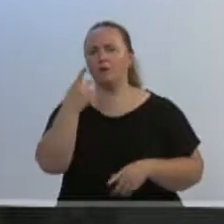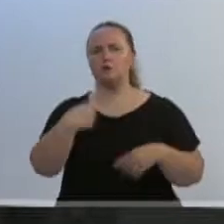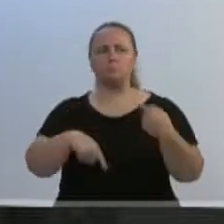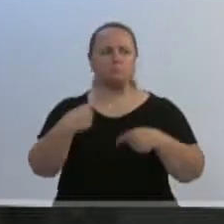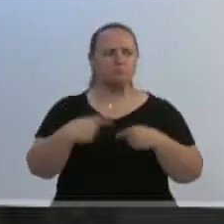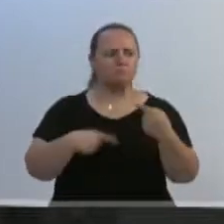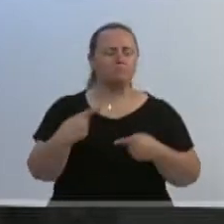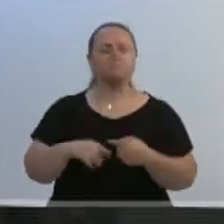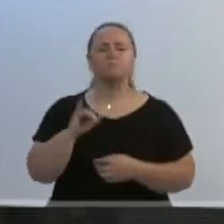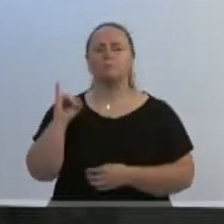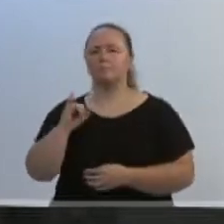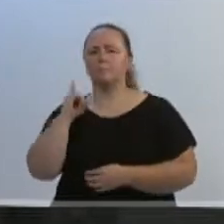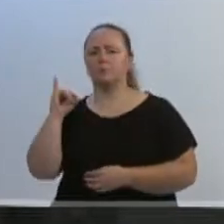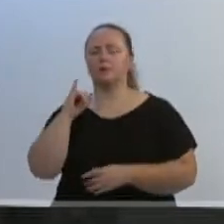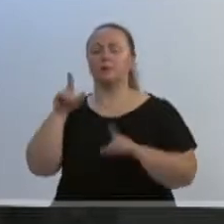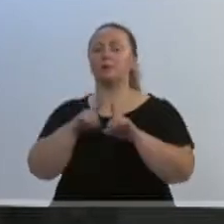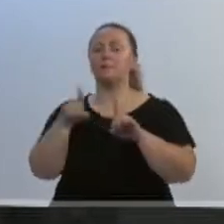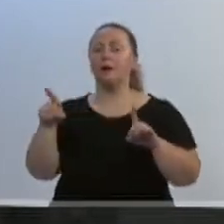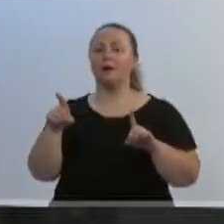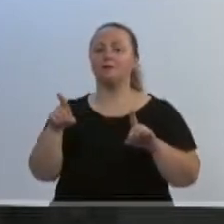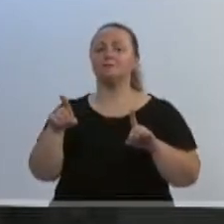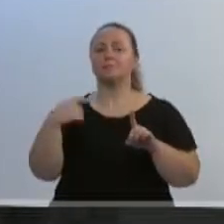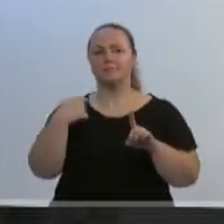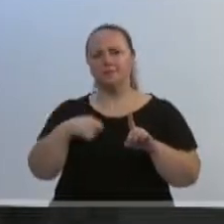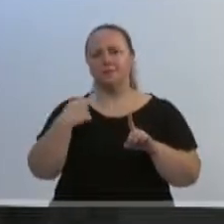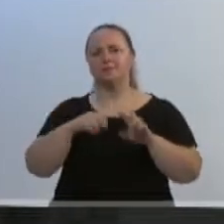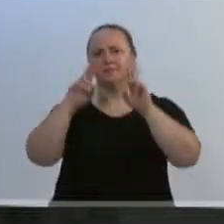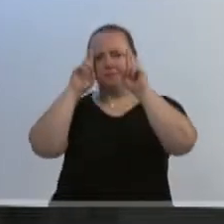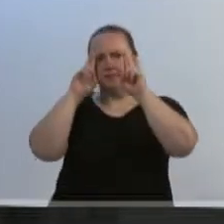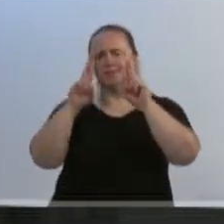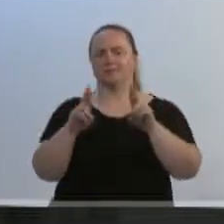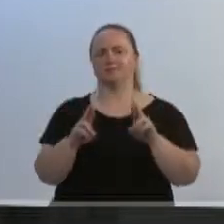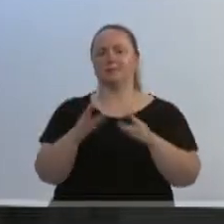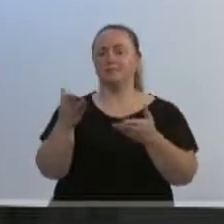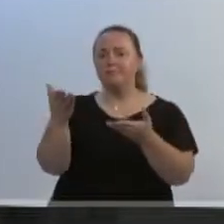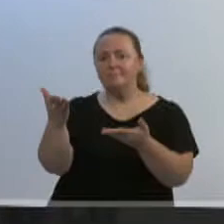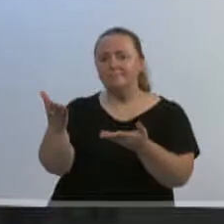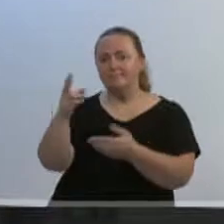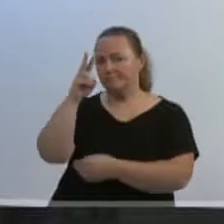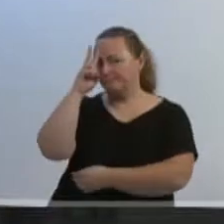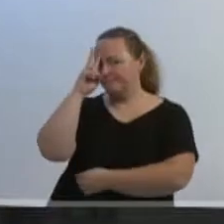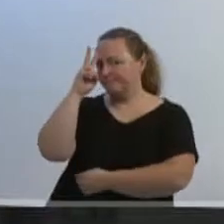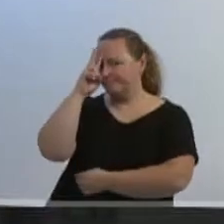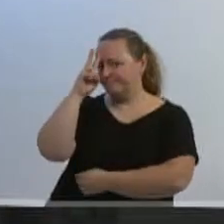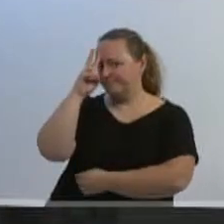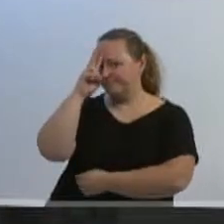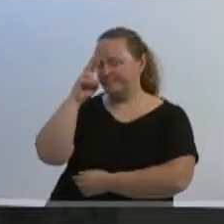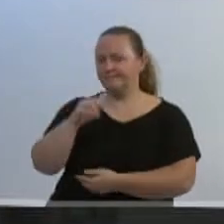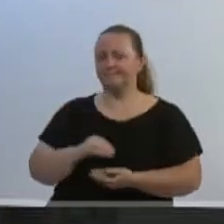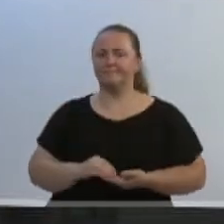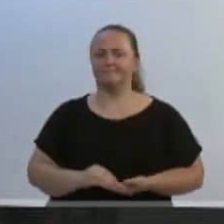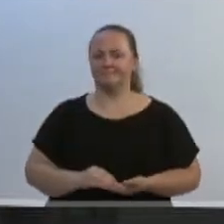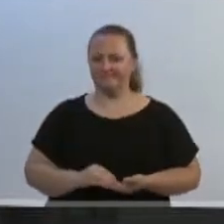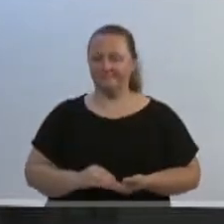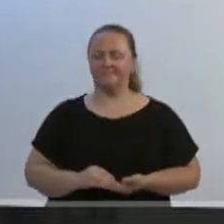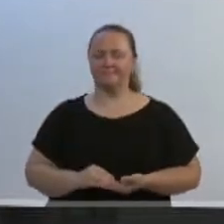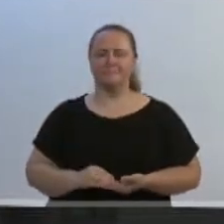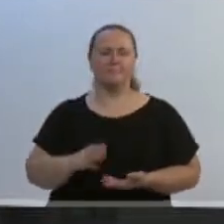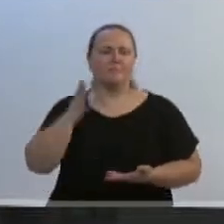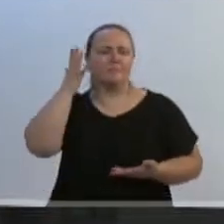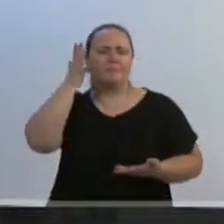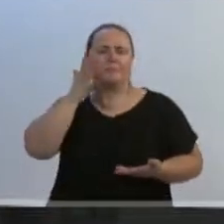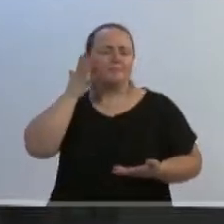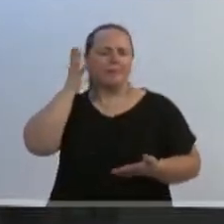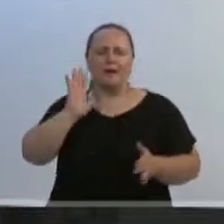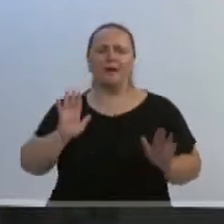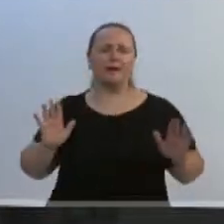só que temos que ter o respeito. E sabemos lá que é alunos do ensino médio, gente. É simplesmente palestras.